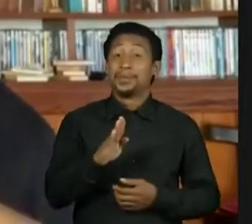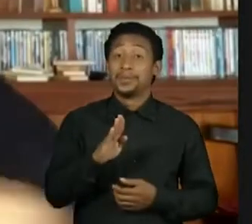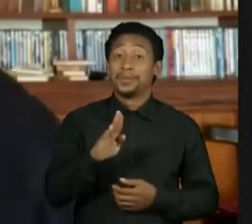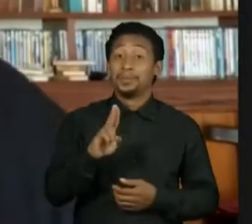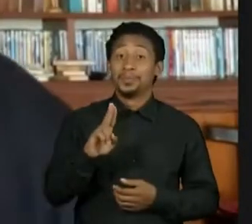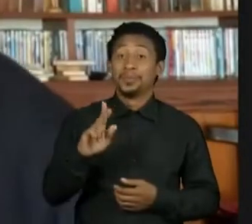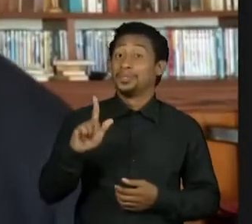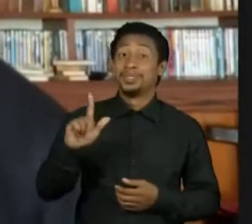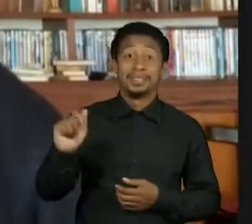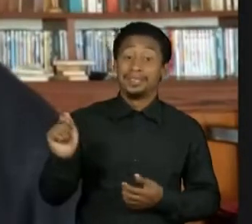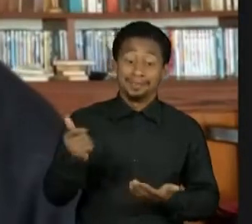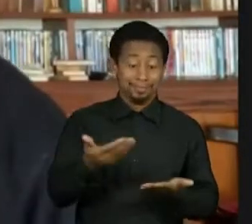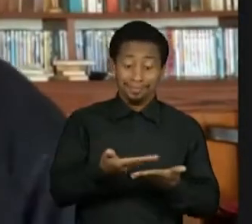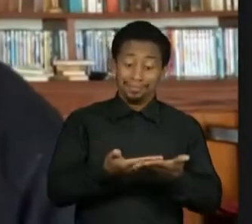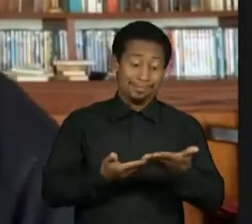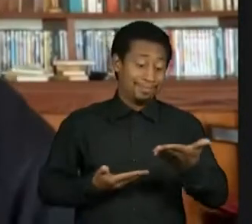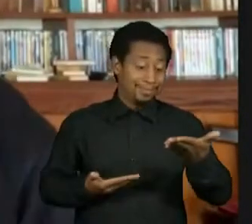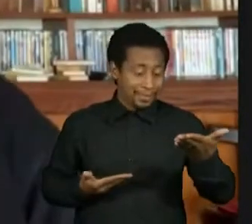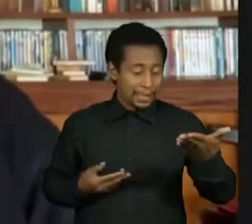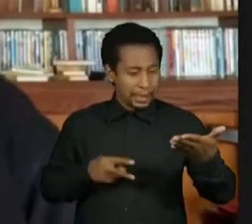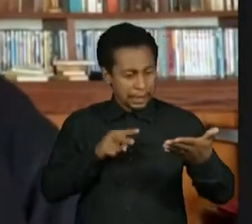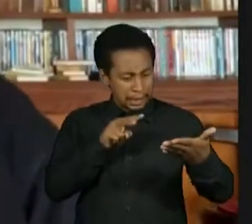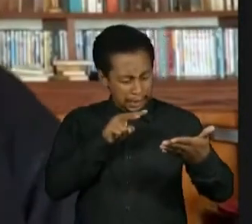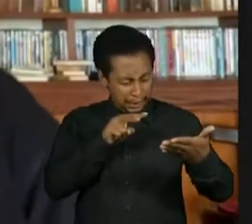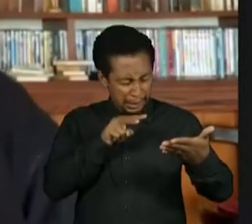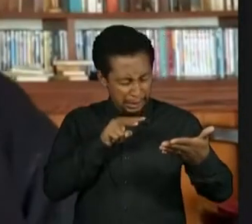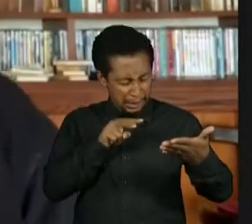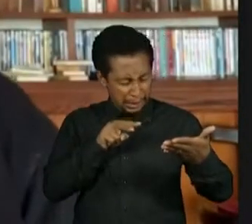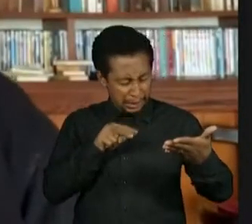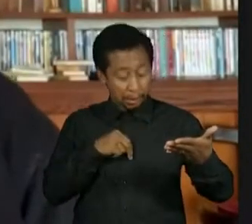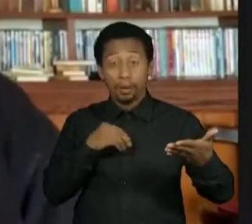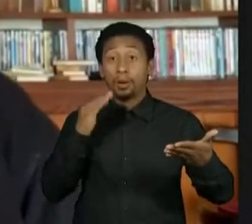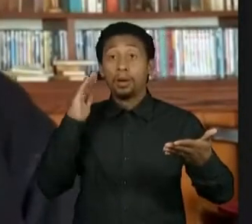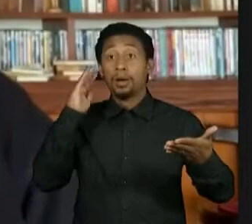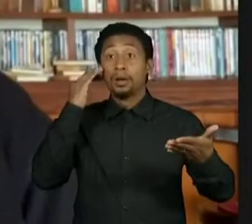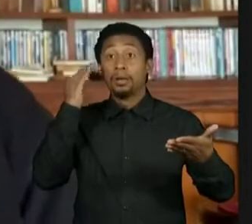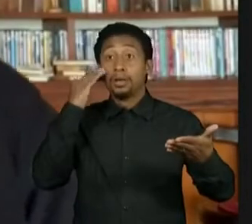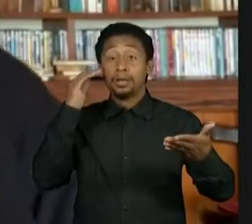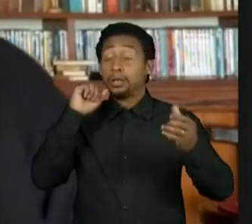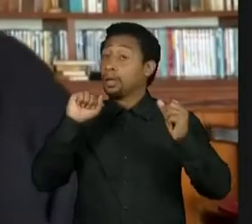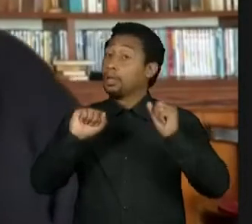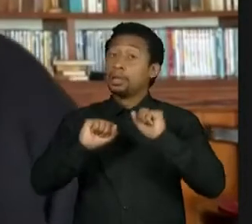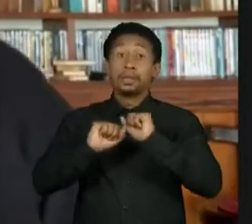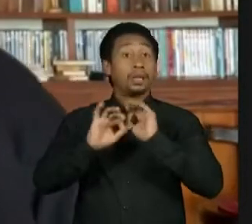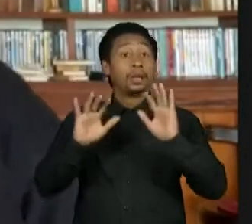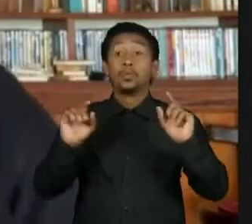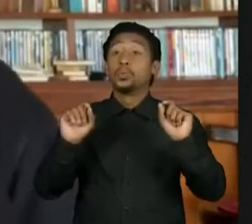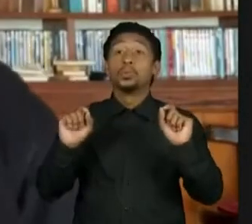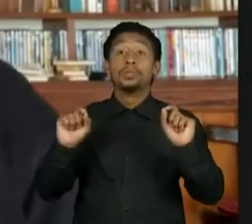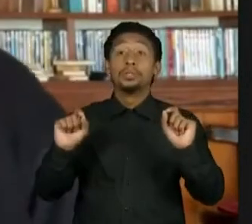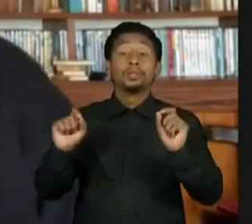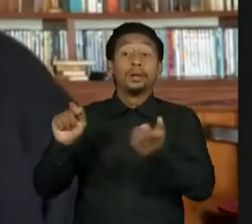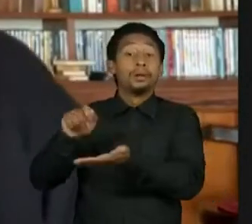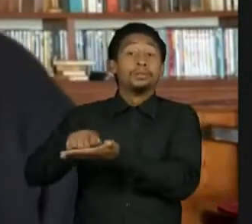Esse texto do Haroldo é o que faz você entender o Serafim Ponte Grande,